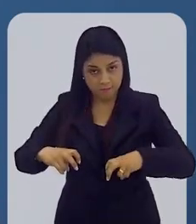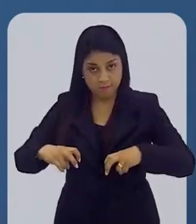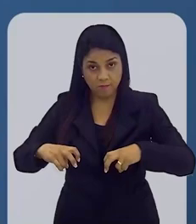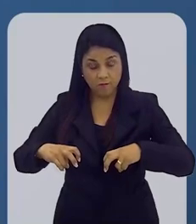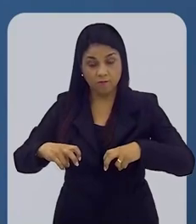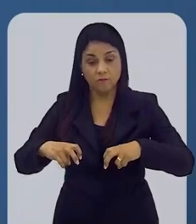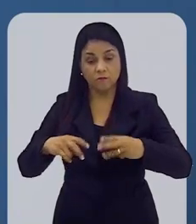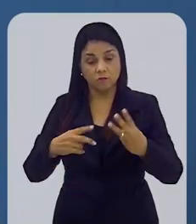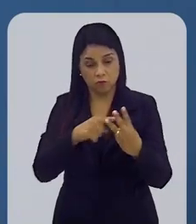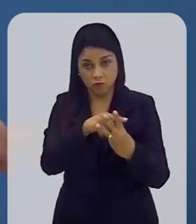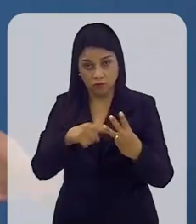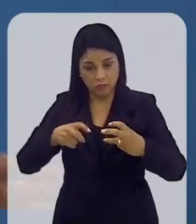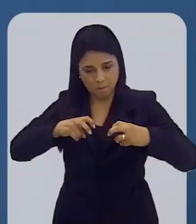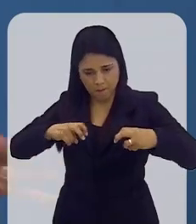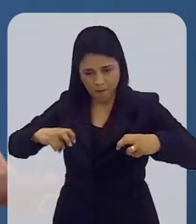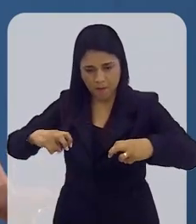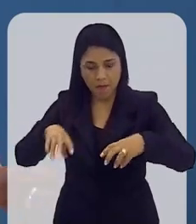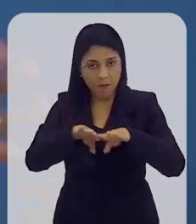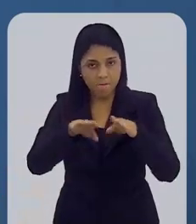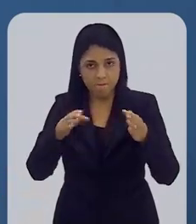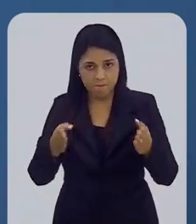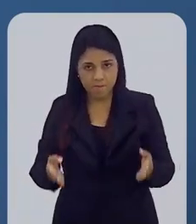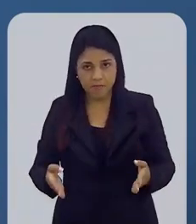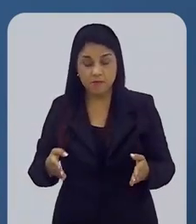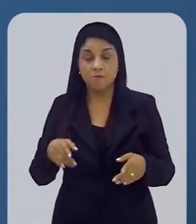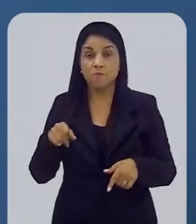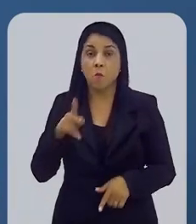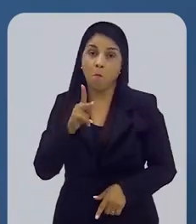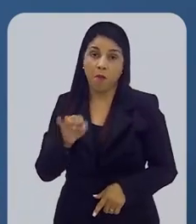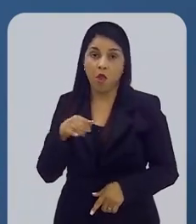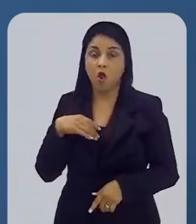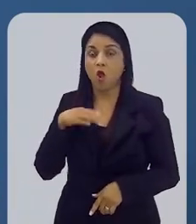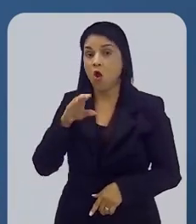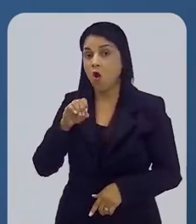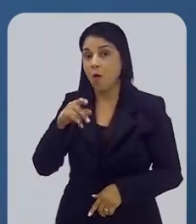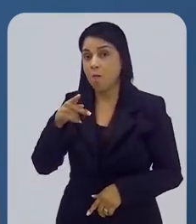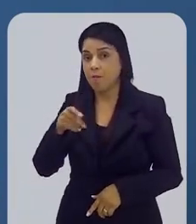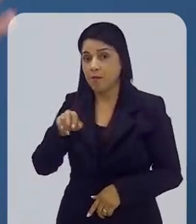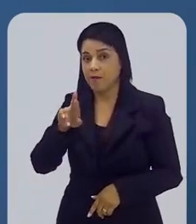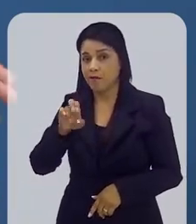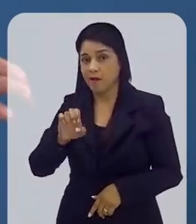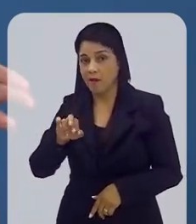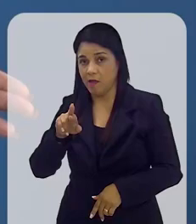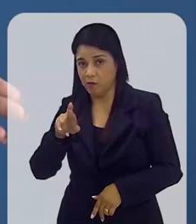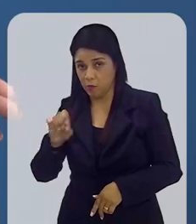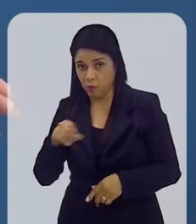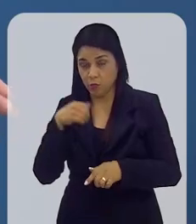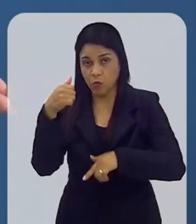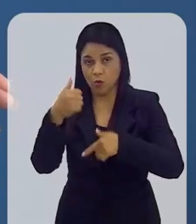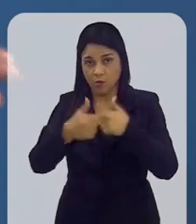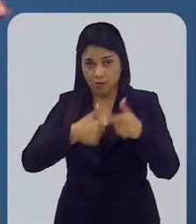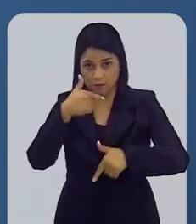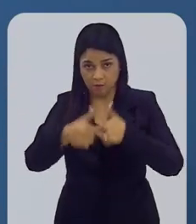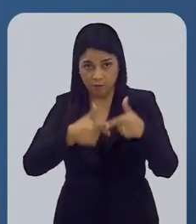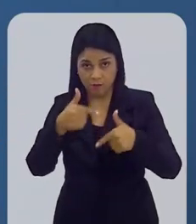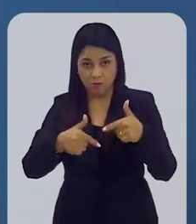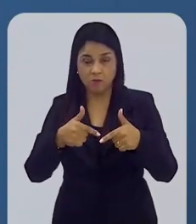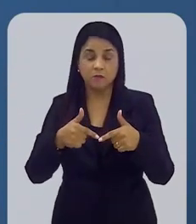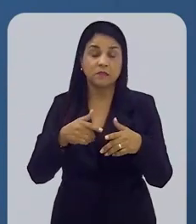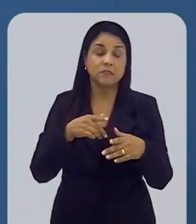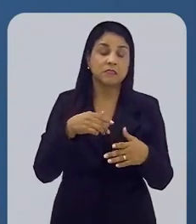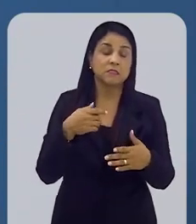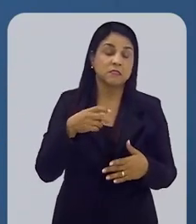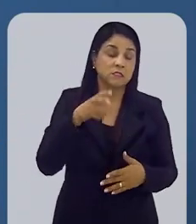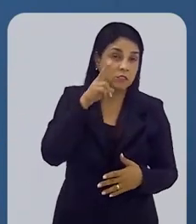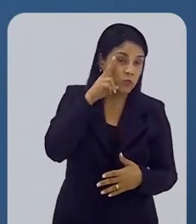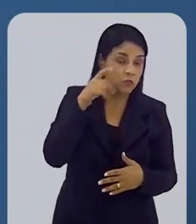sentava conosco à mesa todos os finais de semana, ele era operário. E aí, de segunda a sexta, ele trabalhava muito, então,